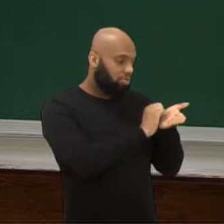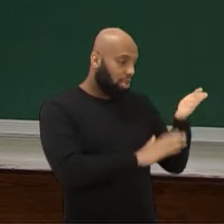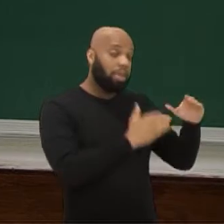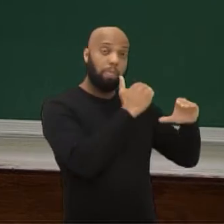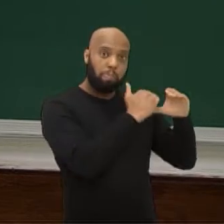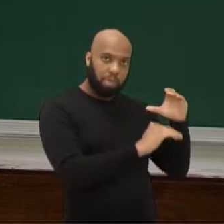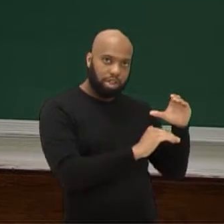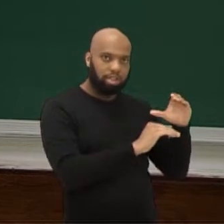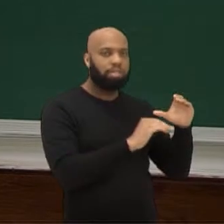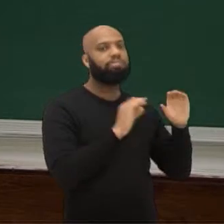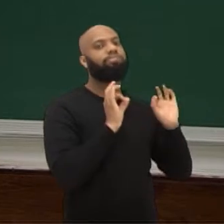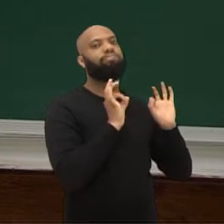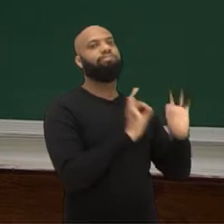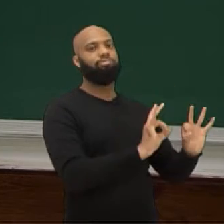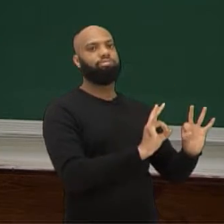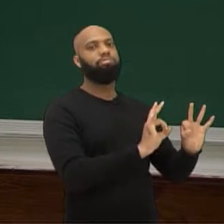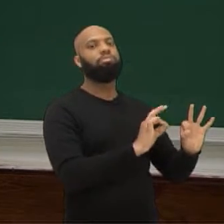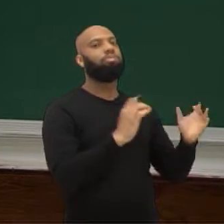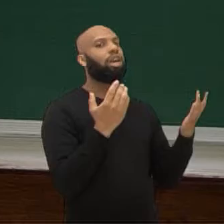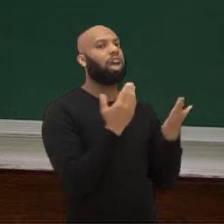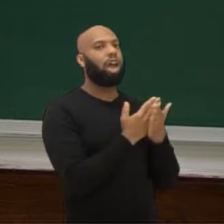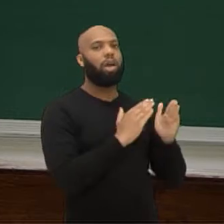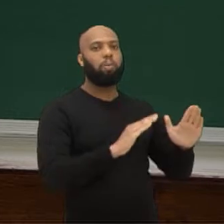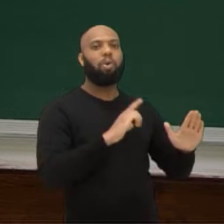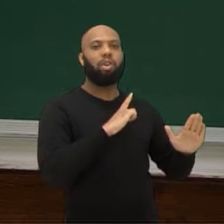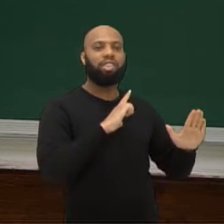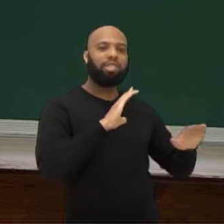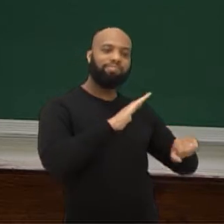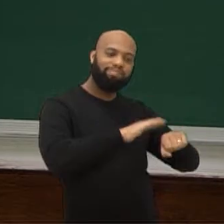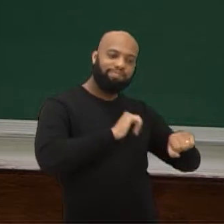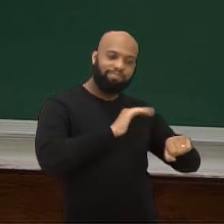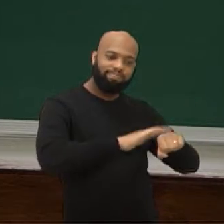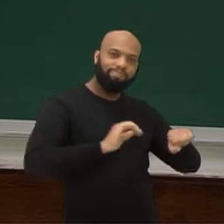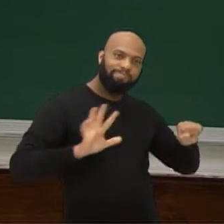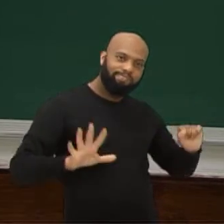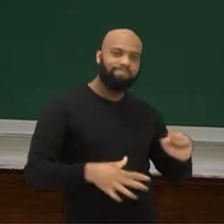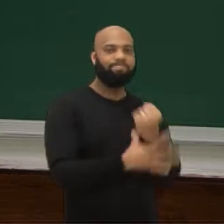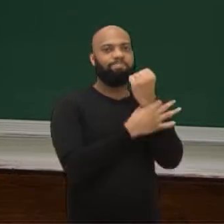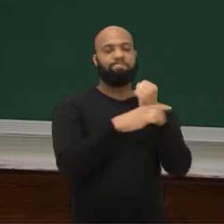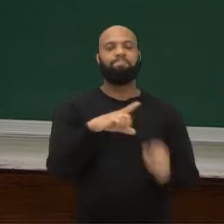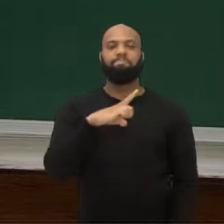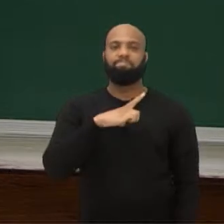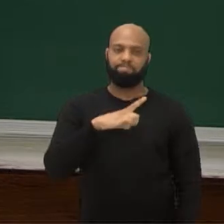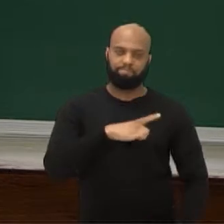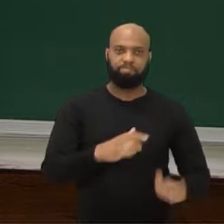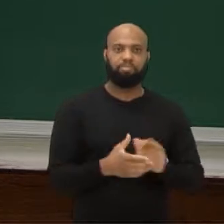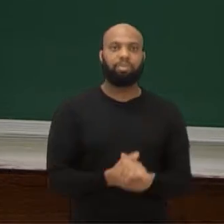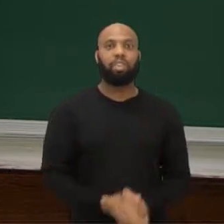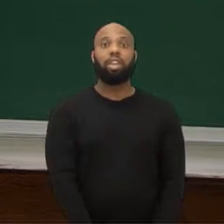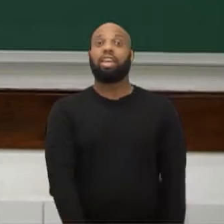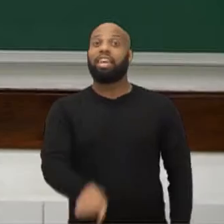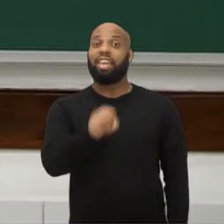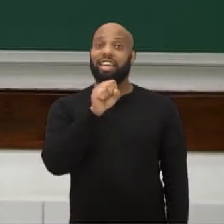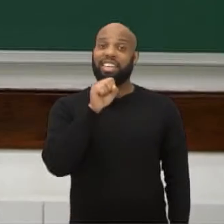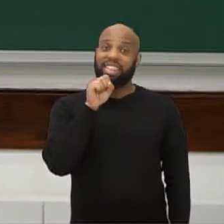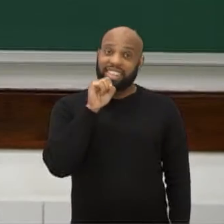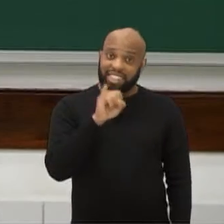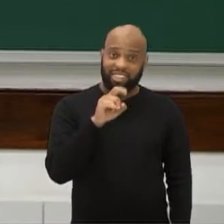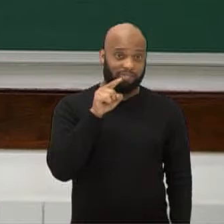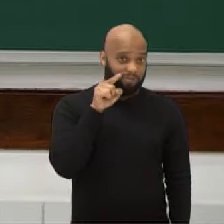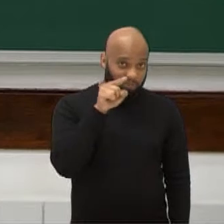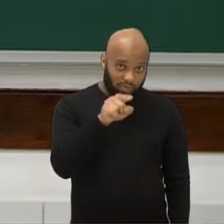e assim você confirma a sua presença. Você garante que você esteve na aula. E o